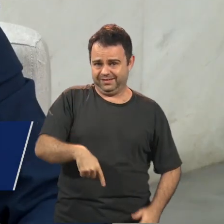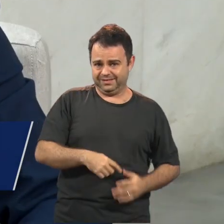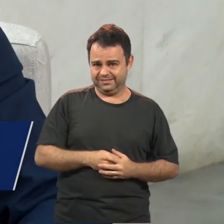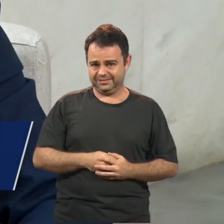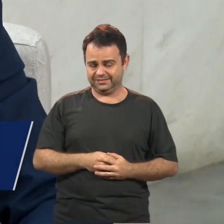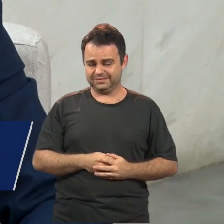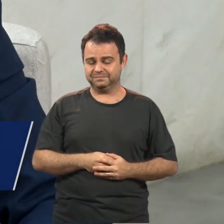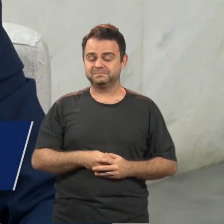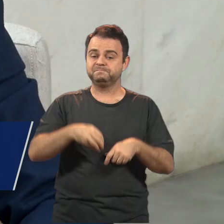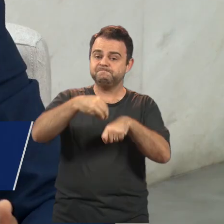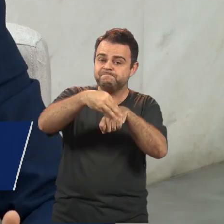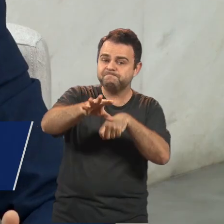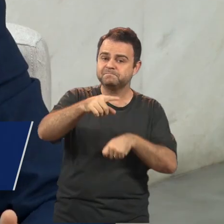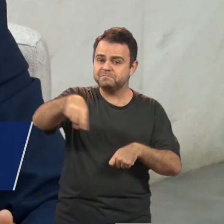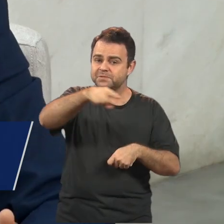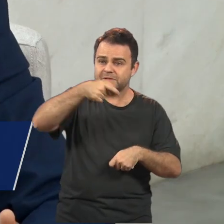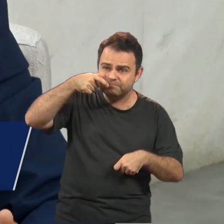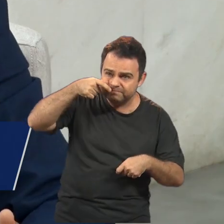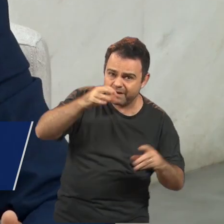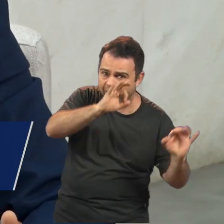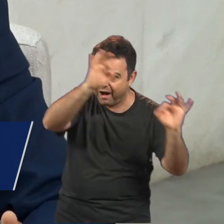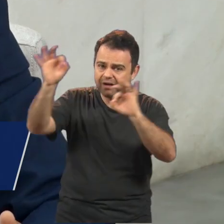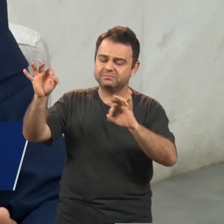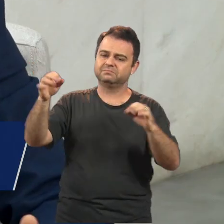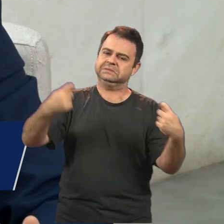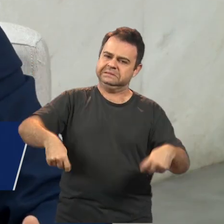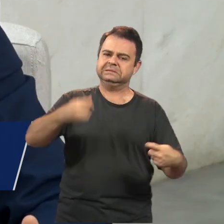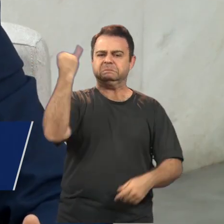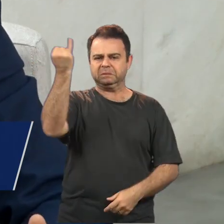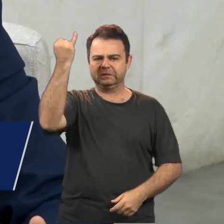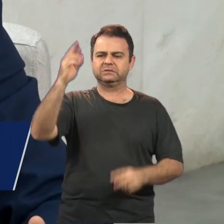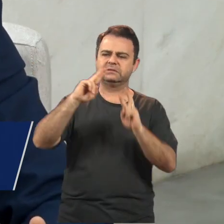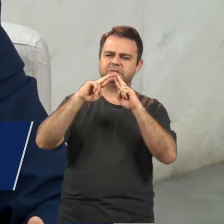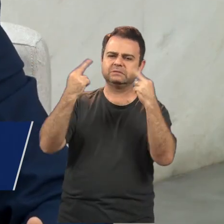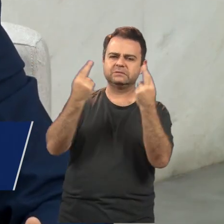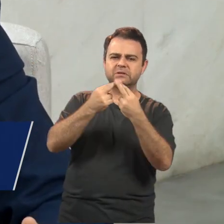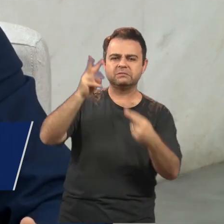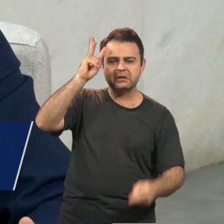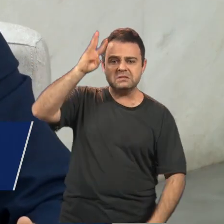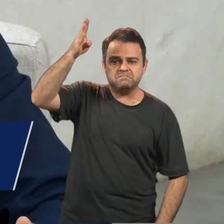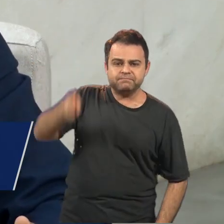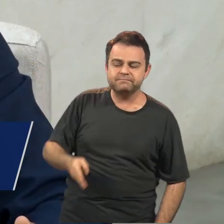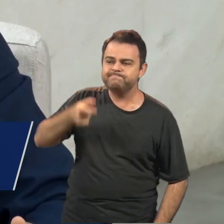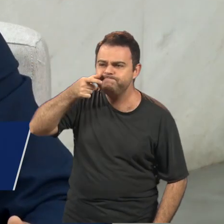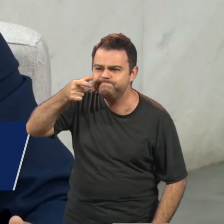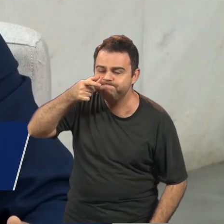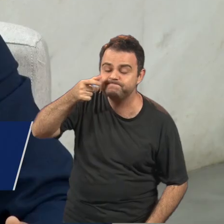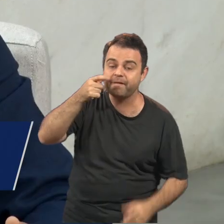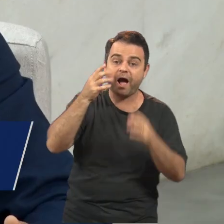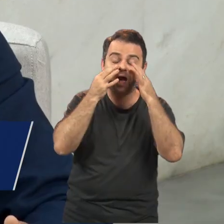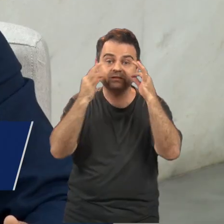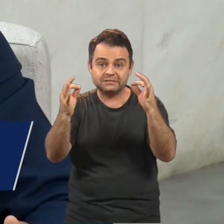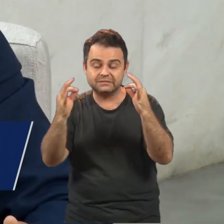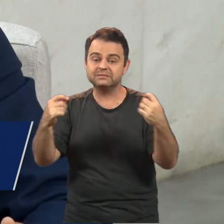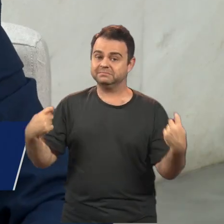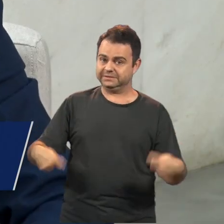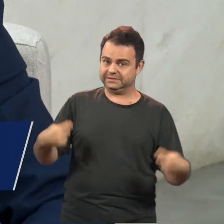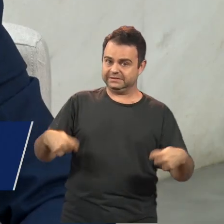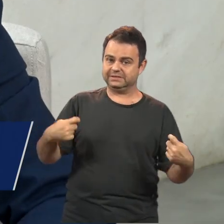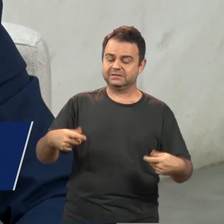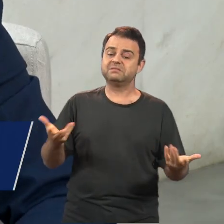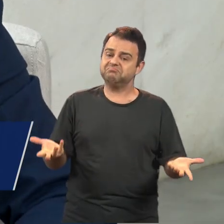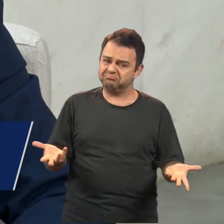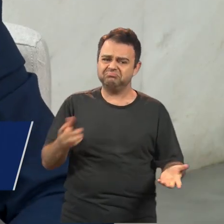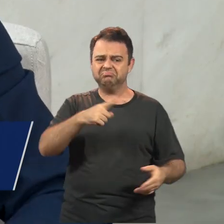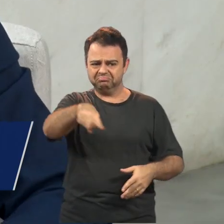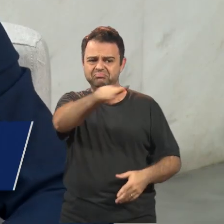as sessões, que estejam atentos. Eu fico feliz de ver que a população riopretense é uma população muito politizada. Eles gostam